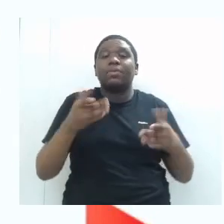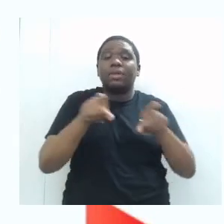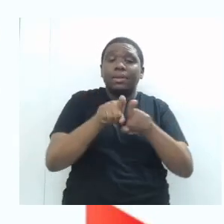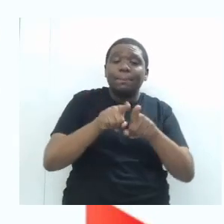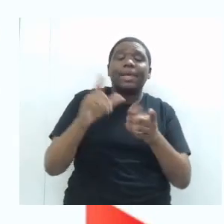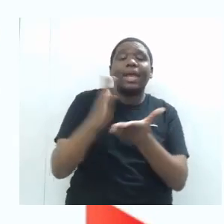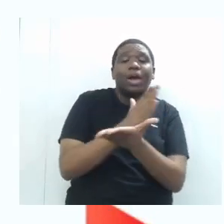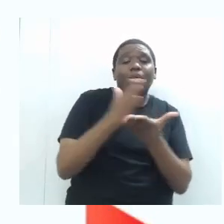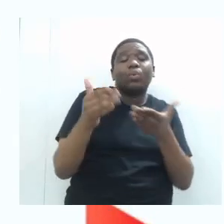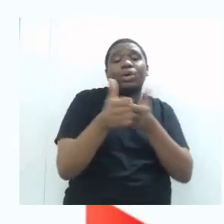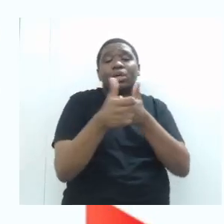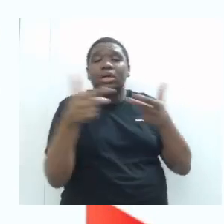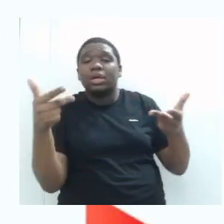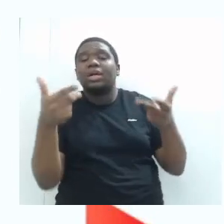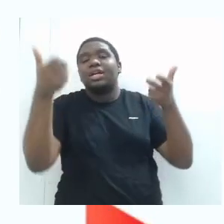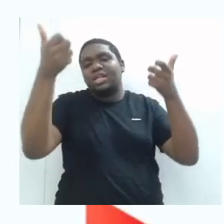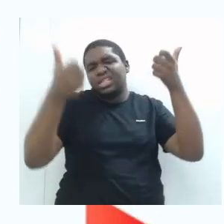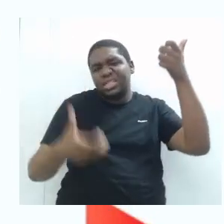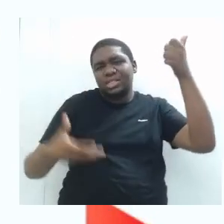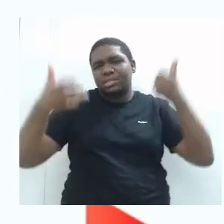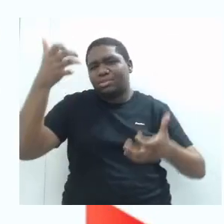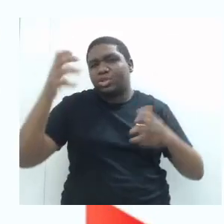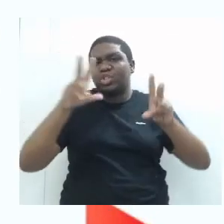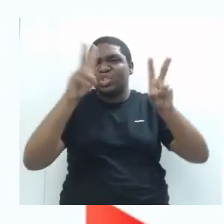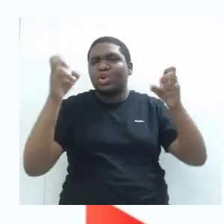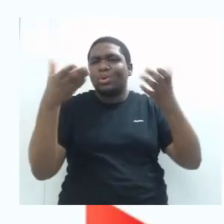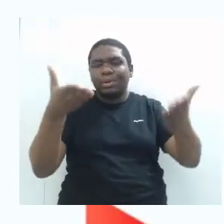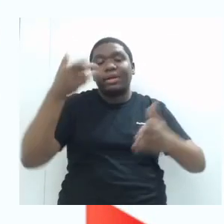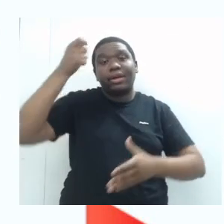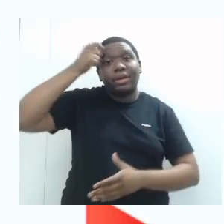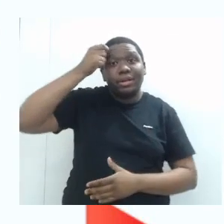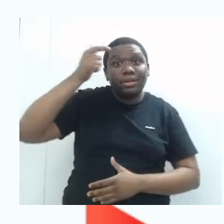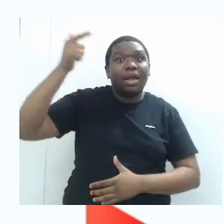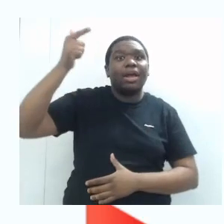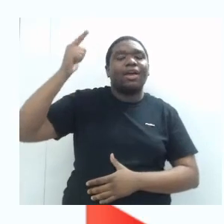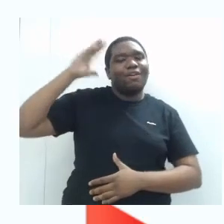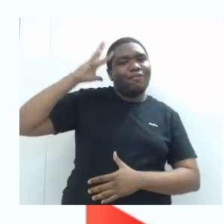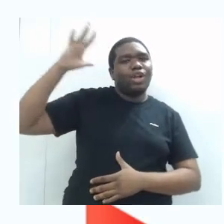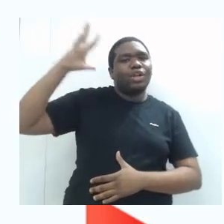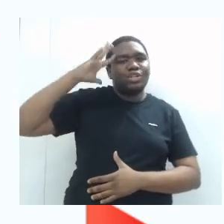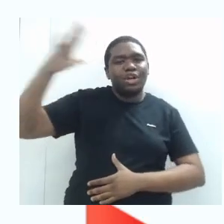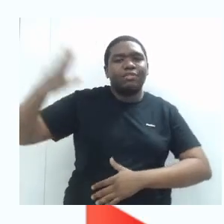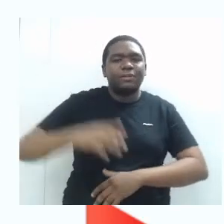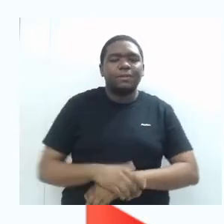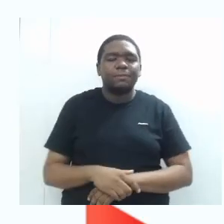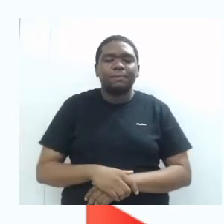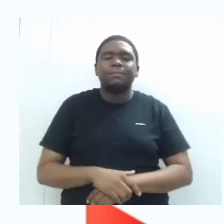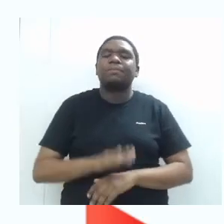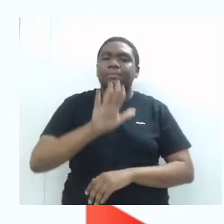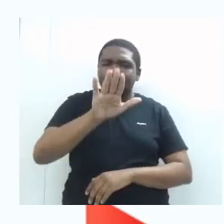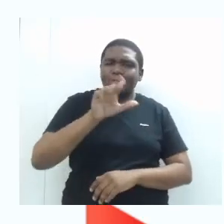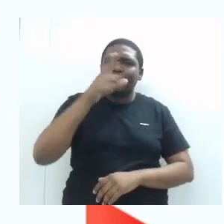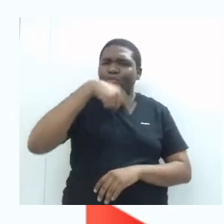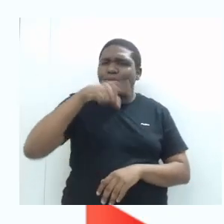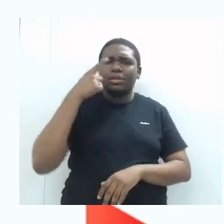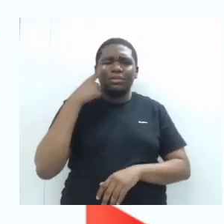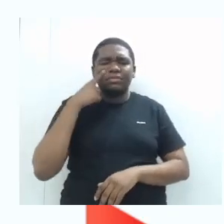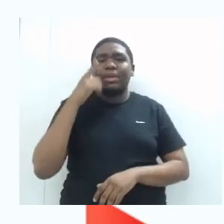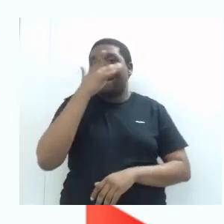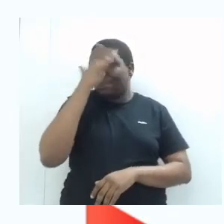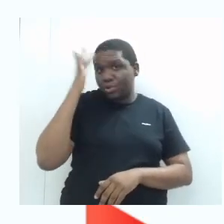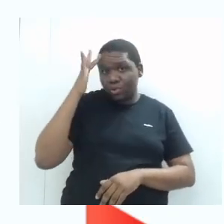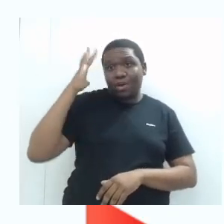algumas explicações sobre o idealismo filosófico. Escutem só. Para os filósofos